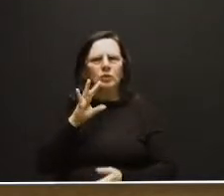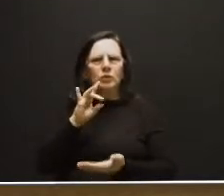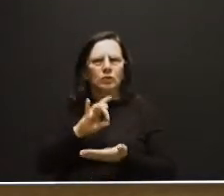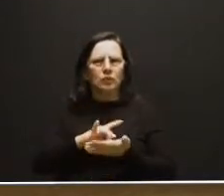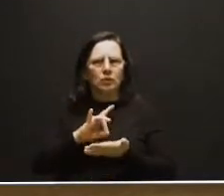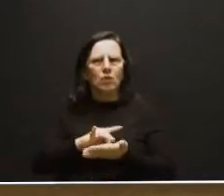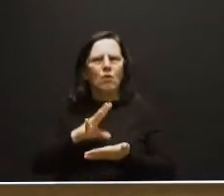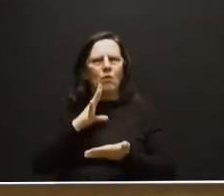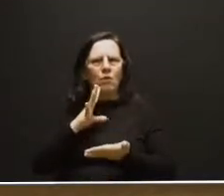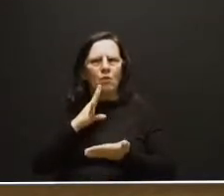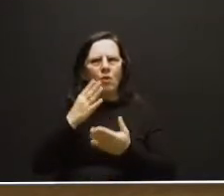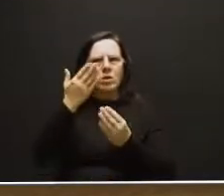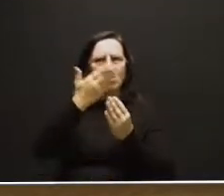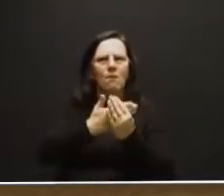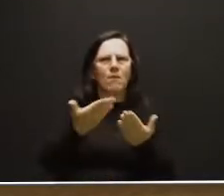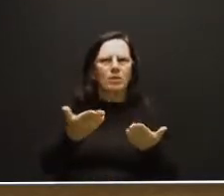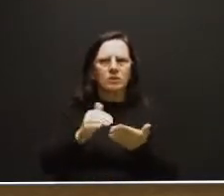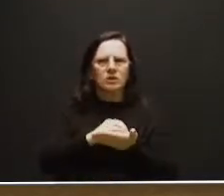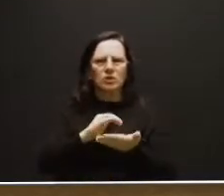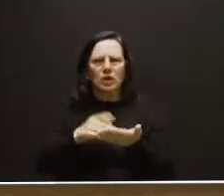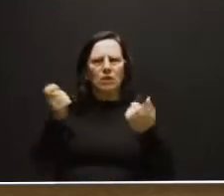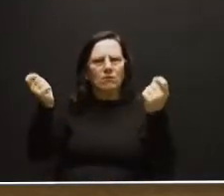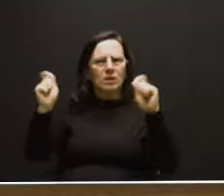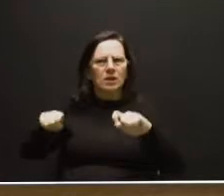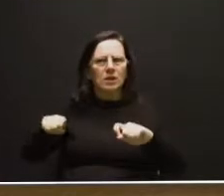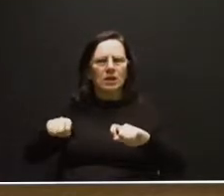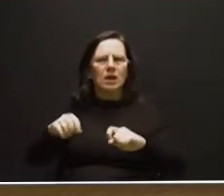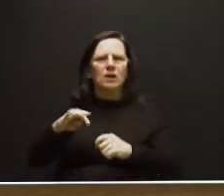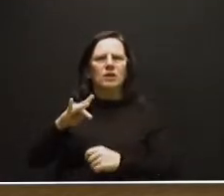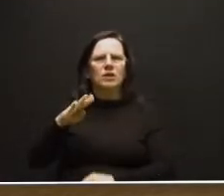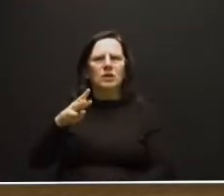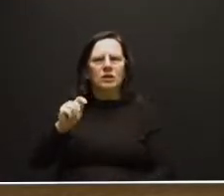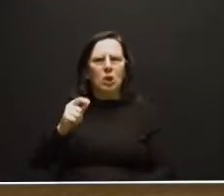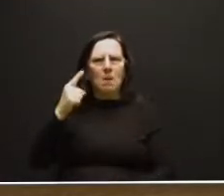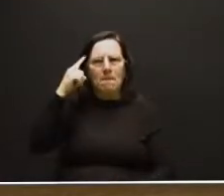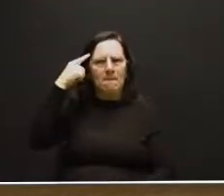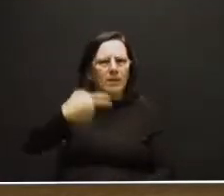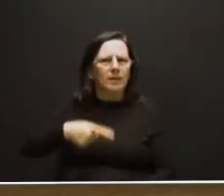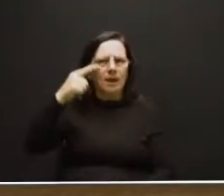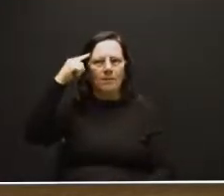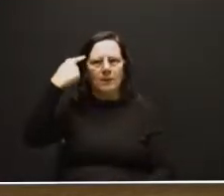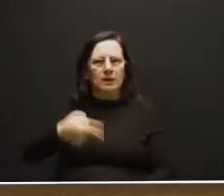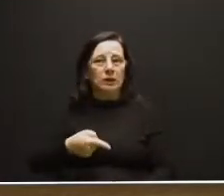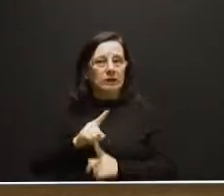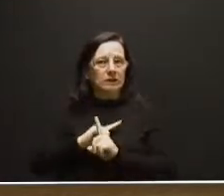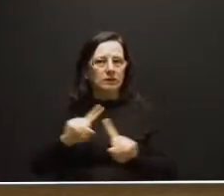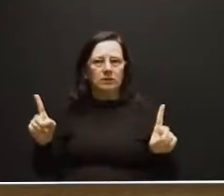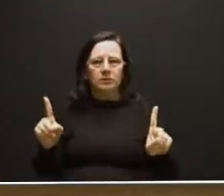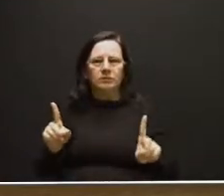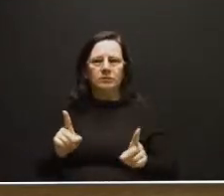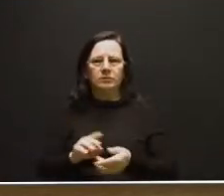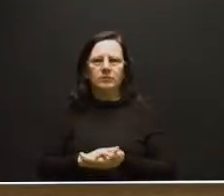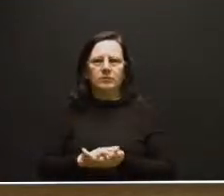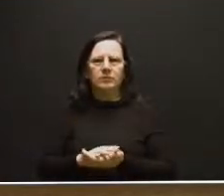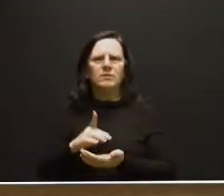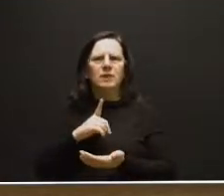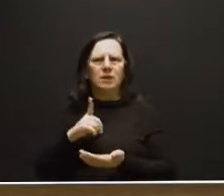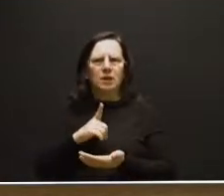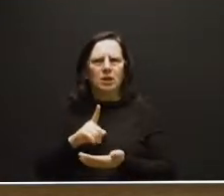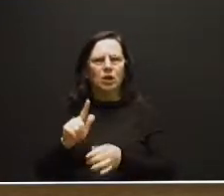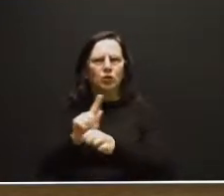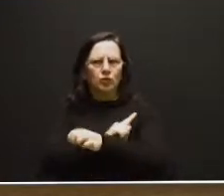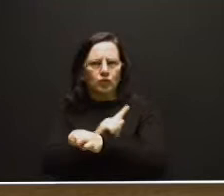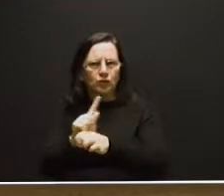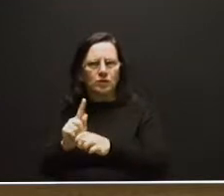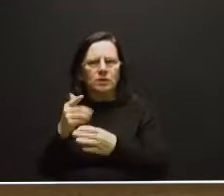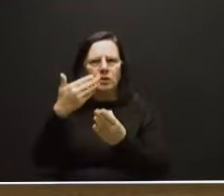essa pasta e ver uma pessoa que não tem capacidade técnica só mandar não existe você tem que ter gestão de algumas